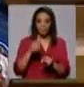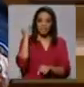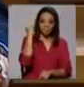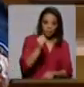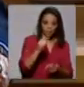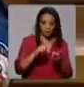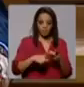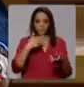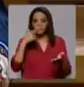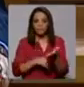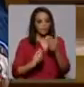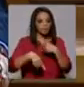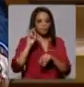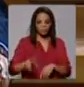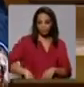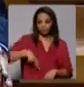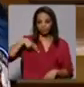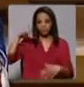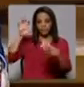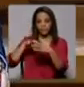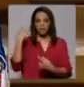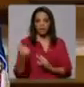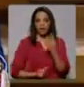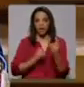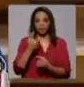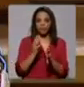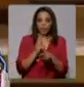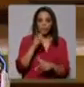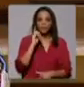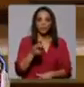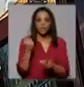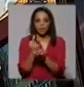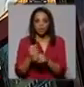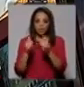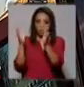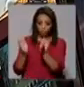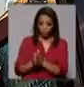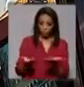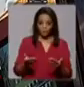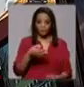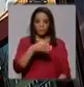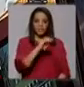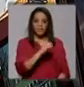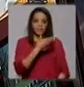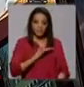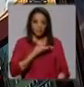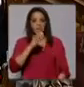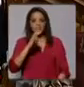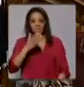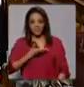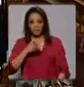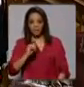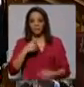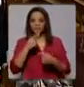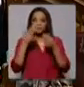criminosa e ilegítima de riqueza por parte de alguns, roubando recursos de todos. PSD e CDS dizem que estão disponíveis